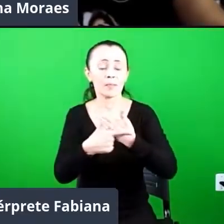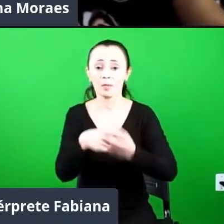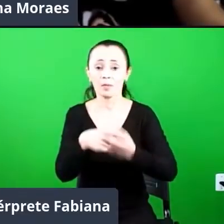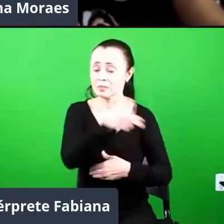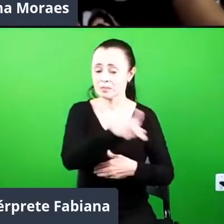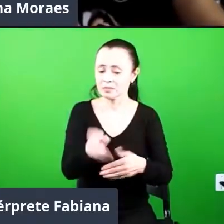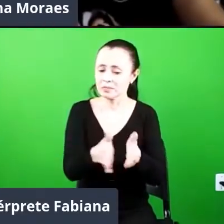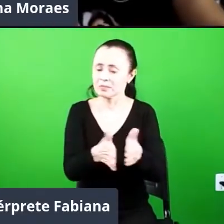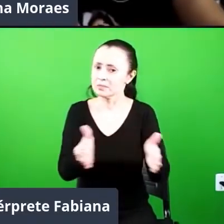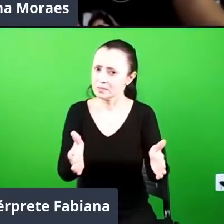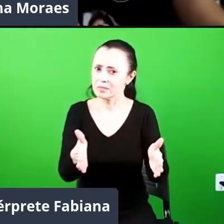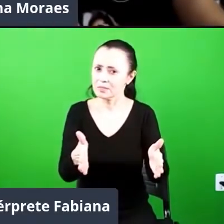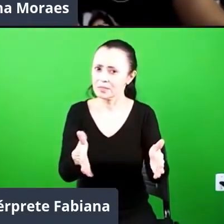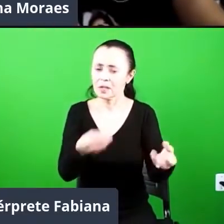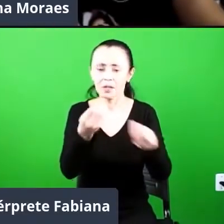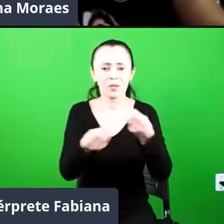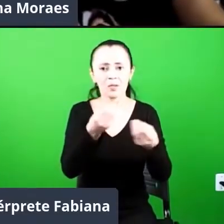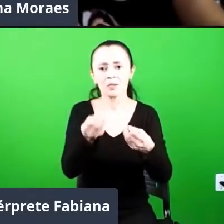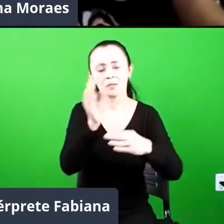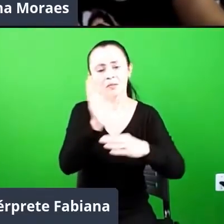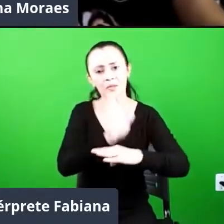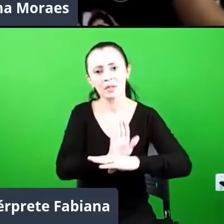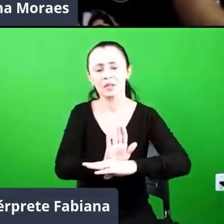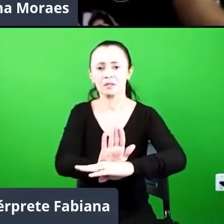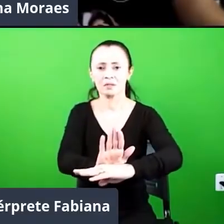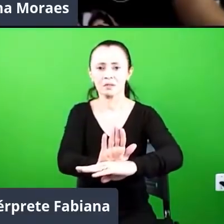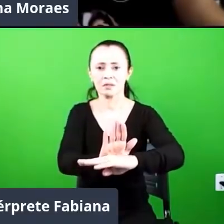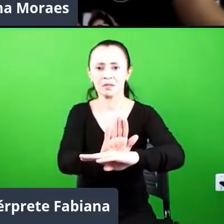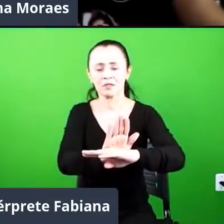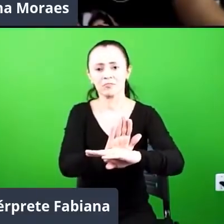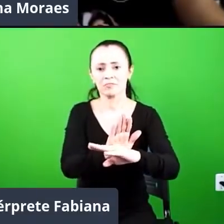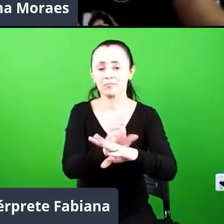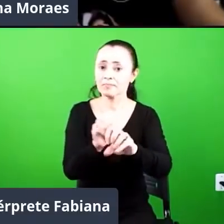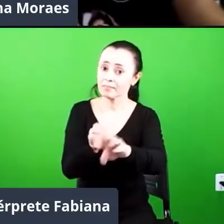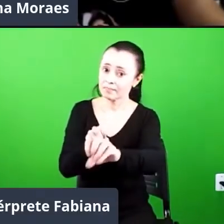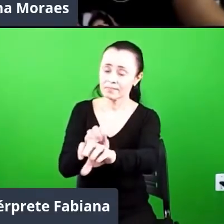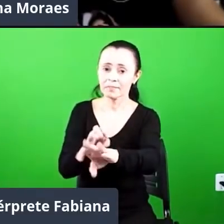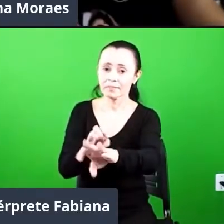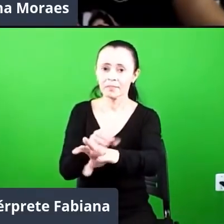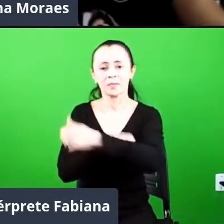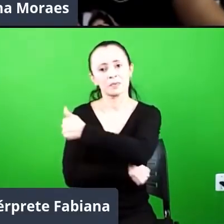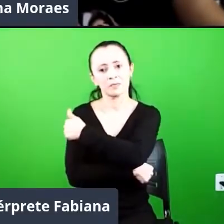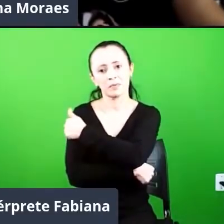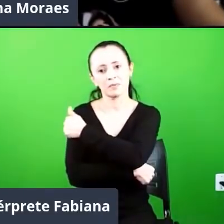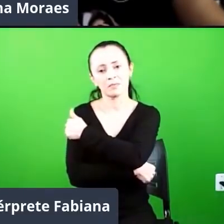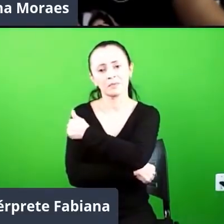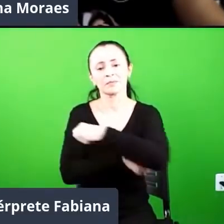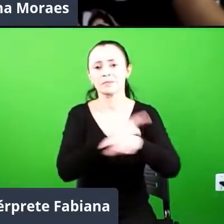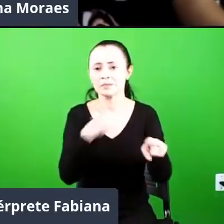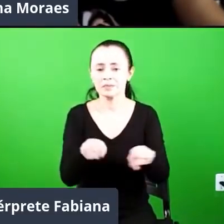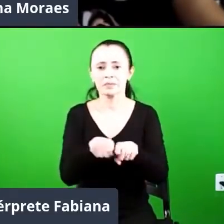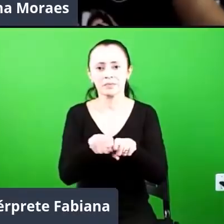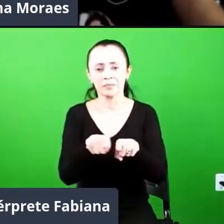As contribuições dele para a aprendizagem. É claro também, acho que cabe destacar, né? Nós sabemos